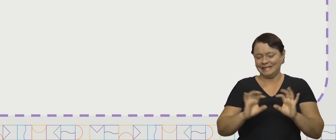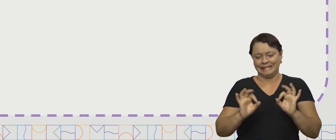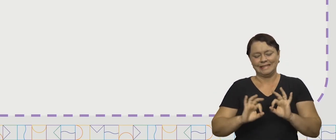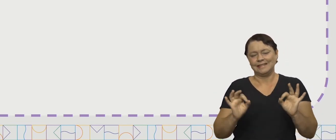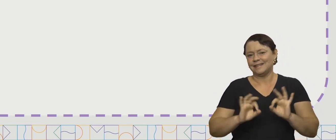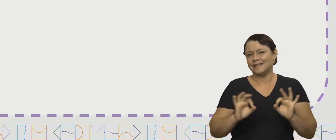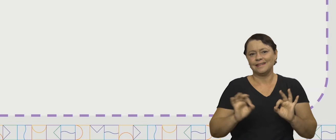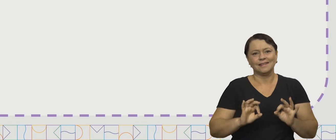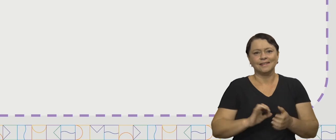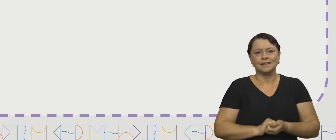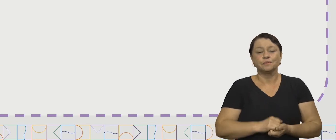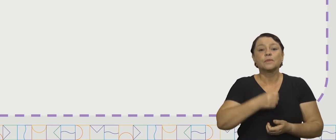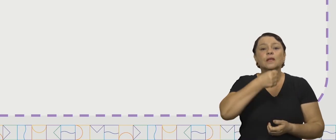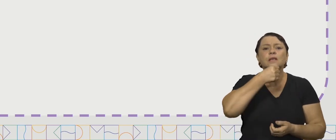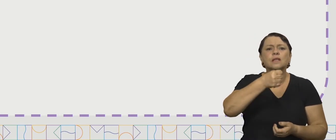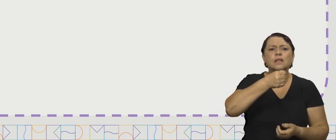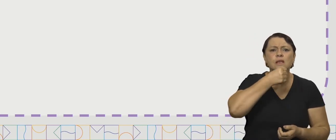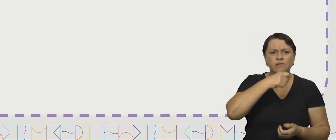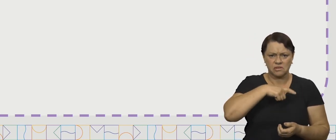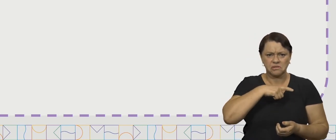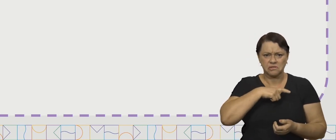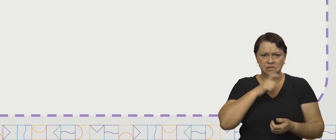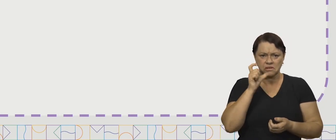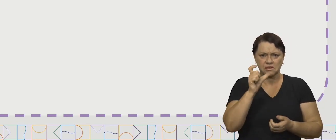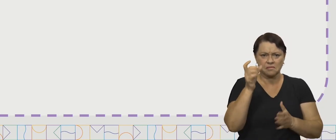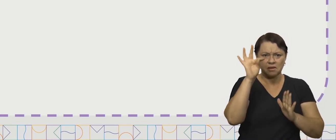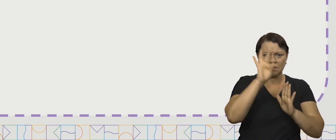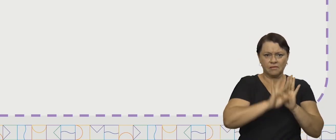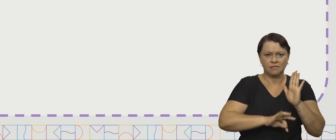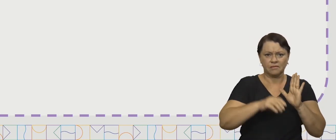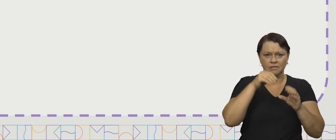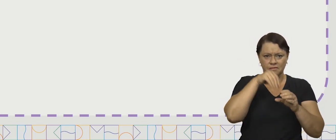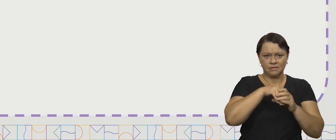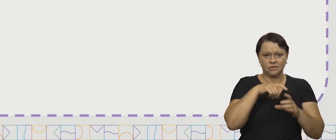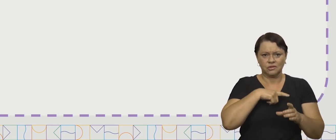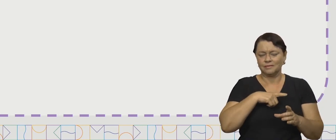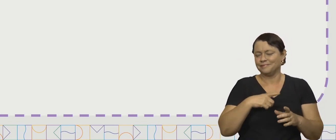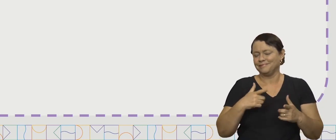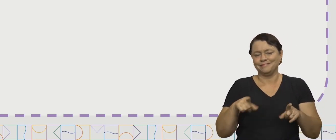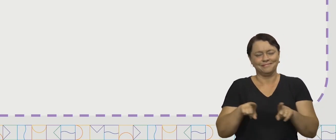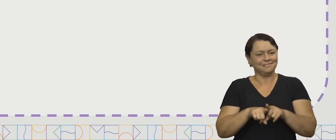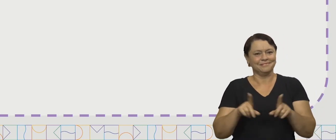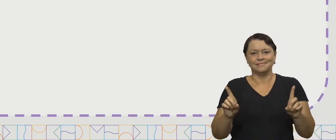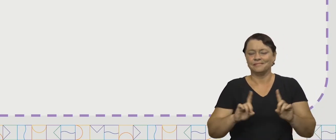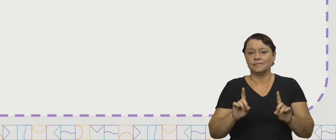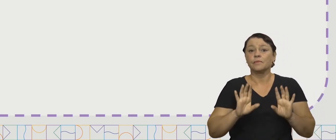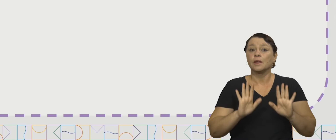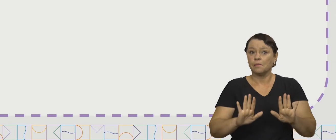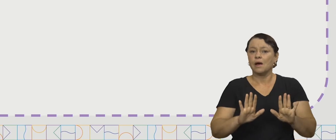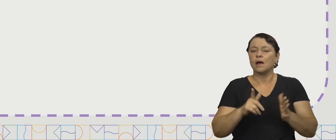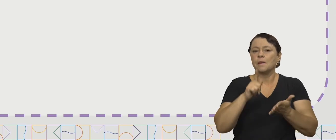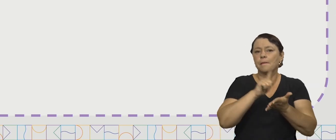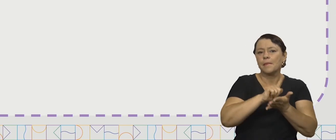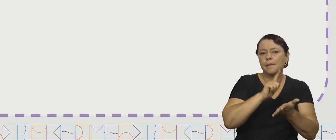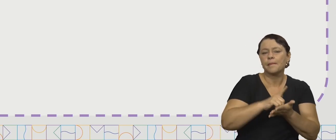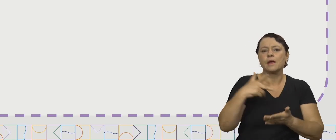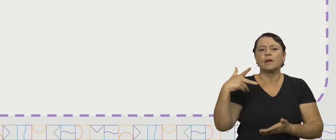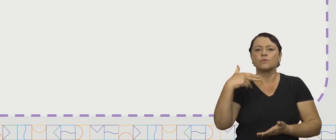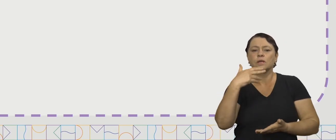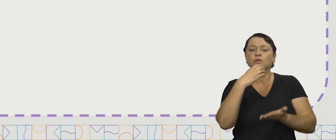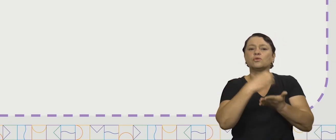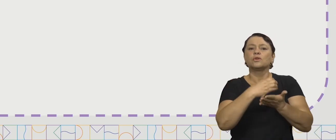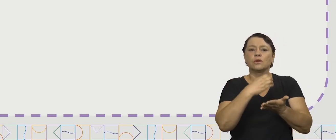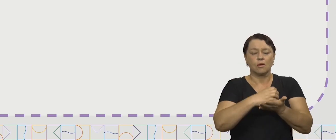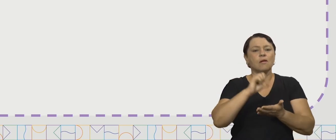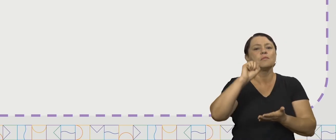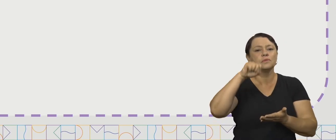hein? E entrevista? Também não, mas com certeza nós falamos sobre papel, tesoura